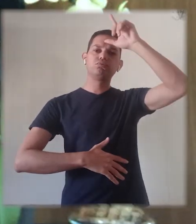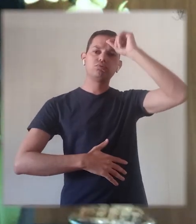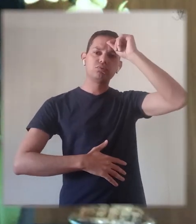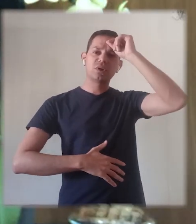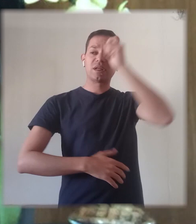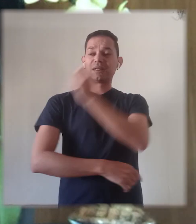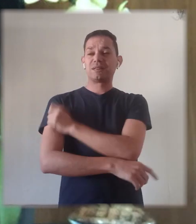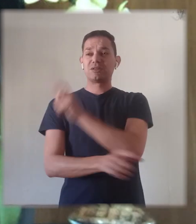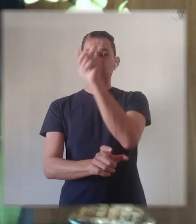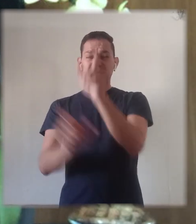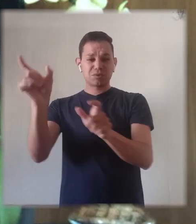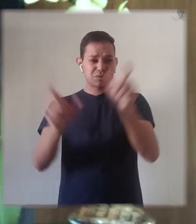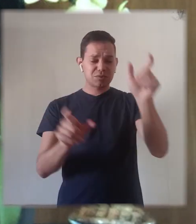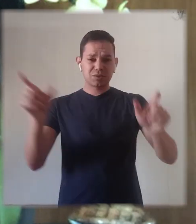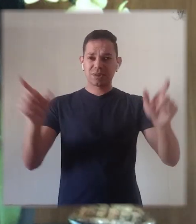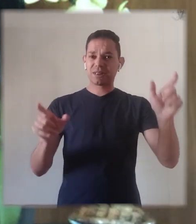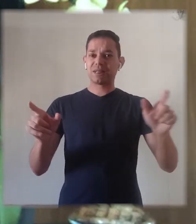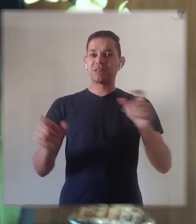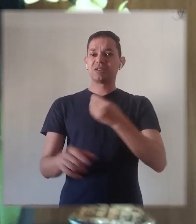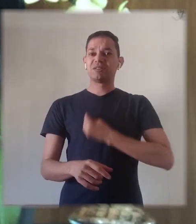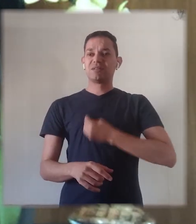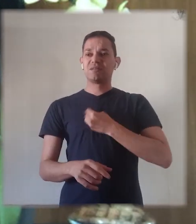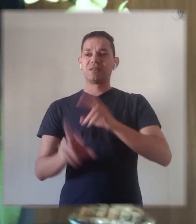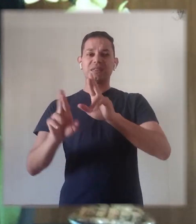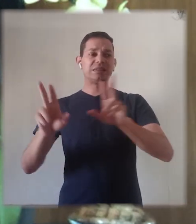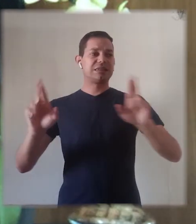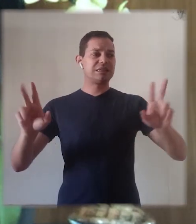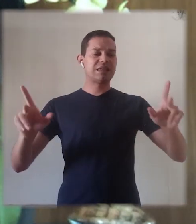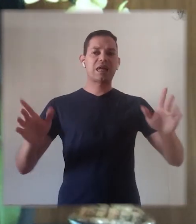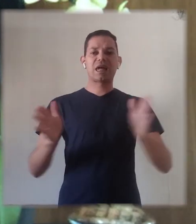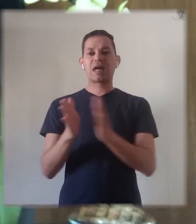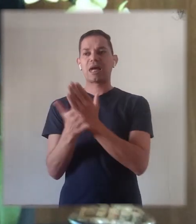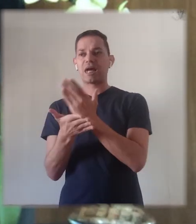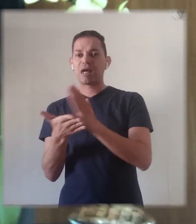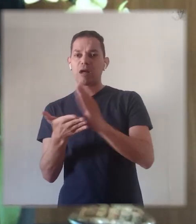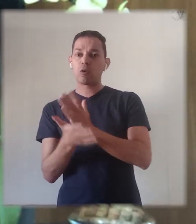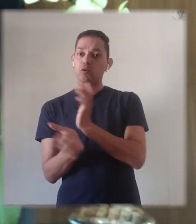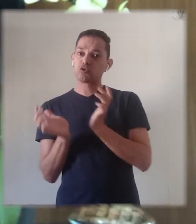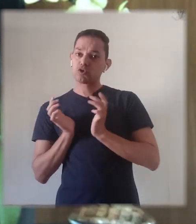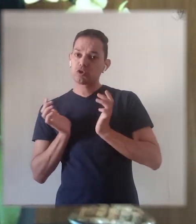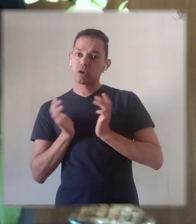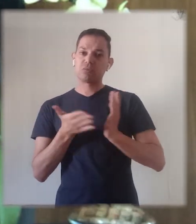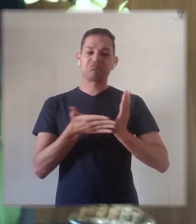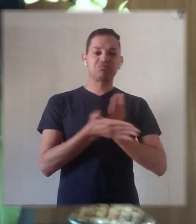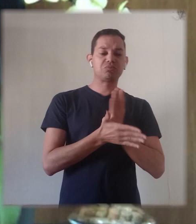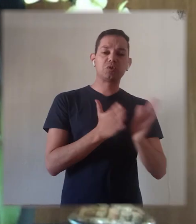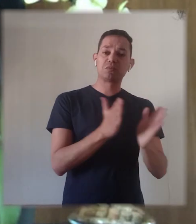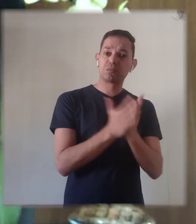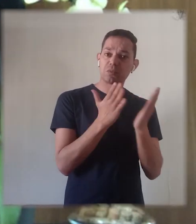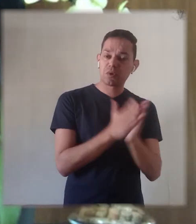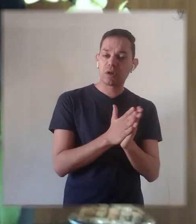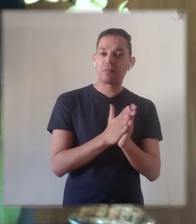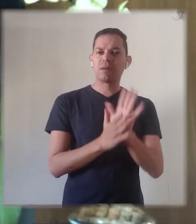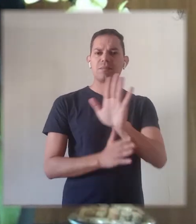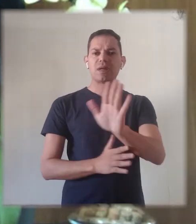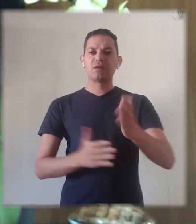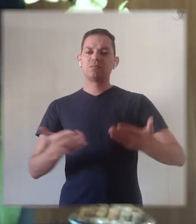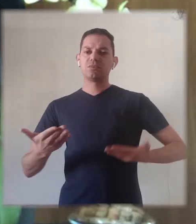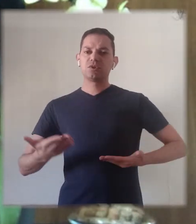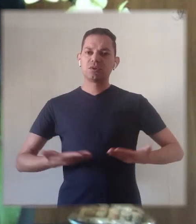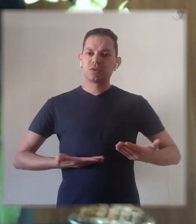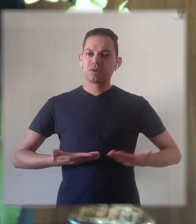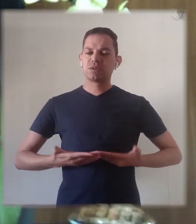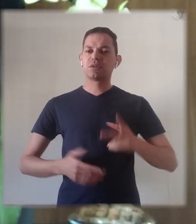Apesar de termos um grande número de estudantes que estão inseridos em uma realidade social e econômica diferente da nossa, o docente e o